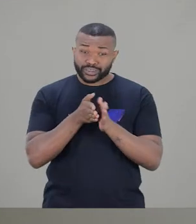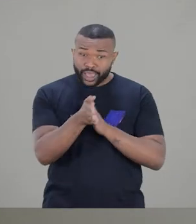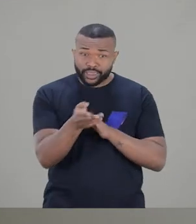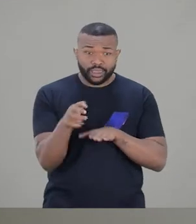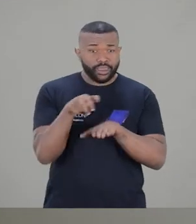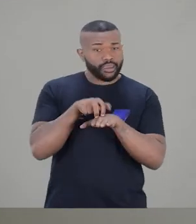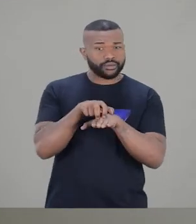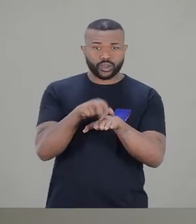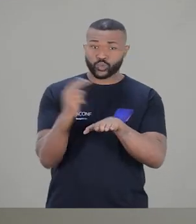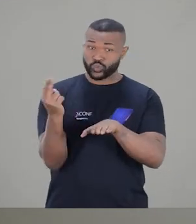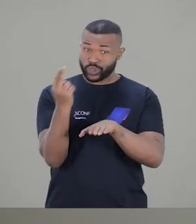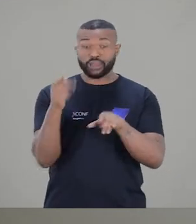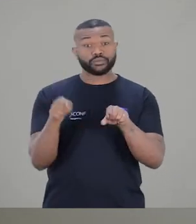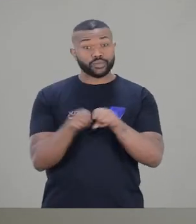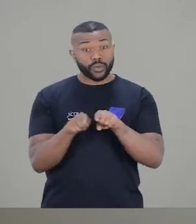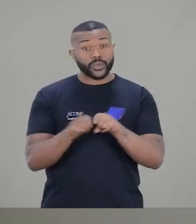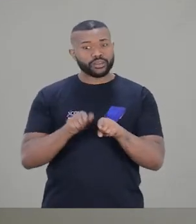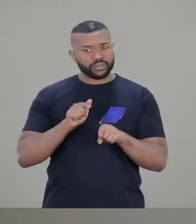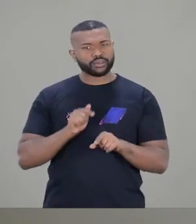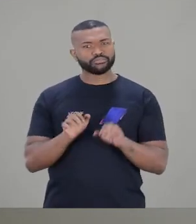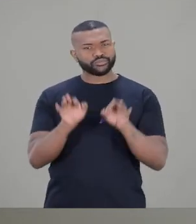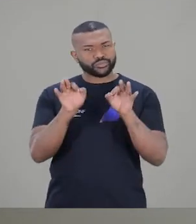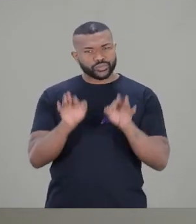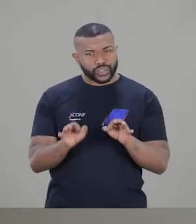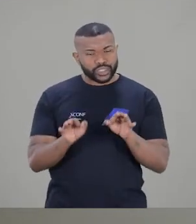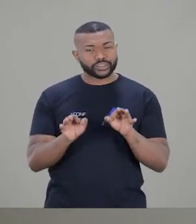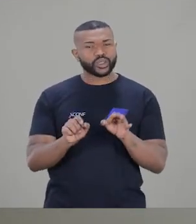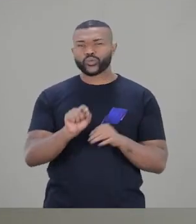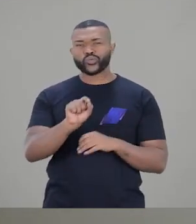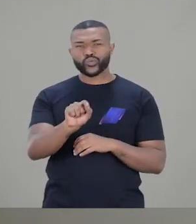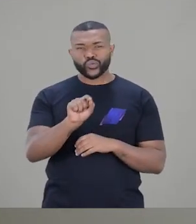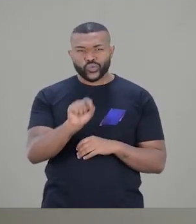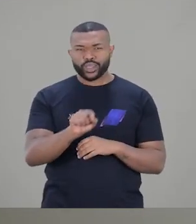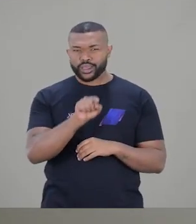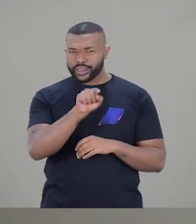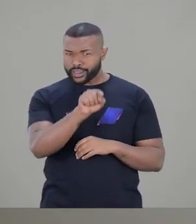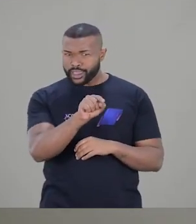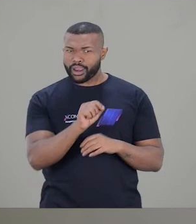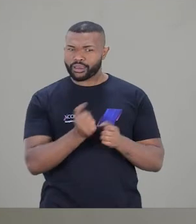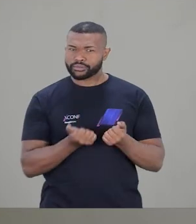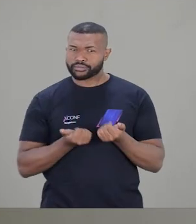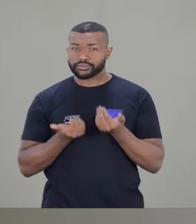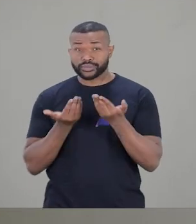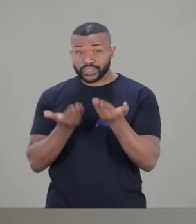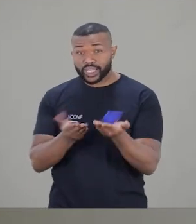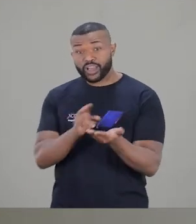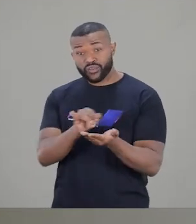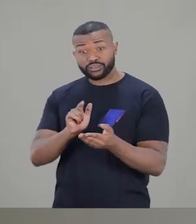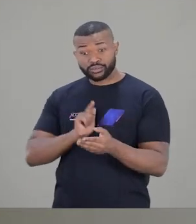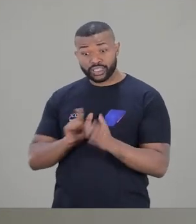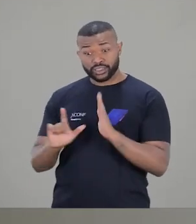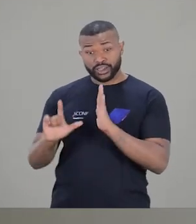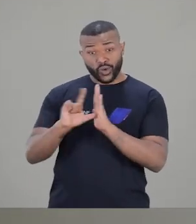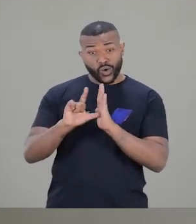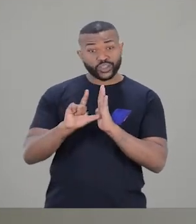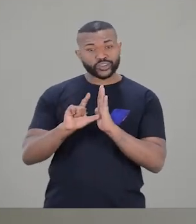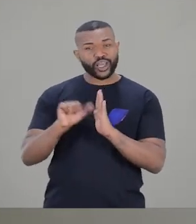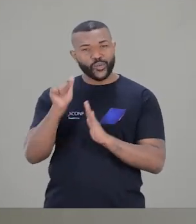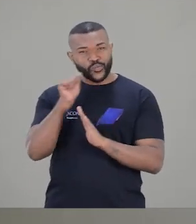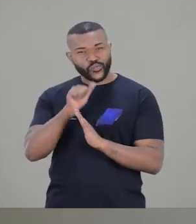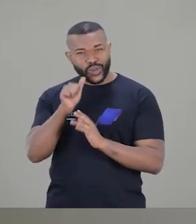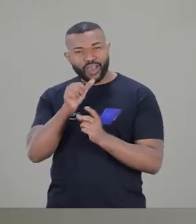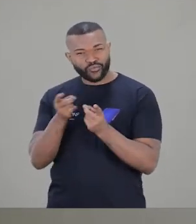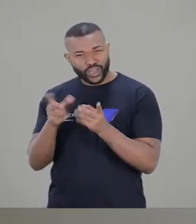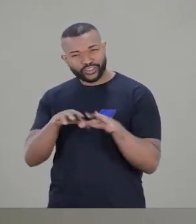ninguém entra. As squads elas também têm uma certeza de quando aquela feature, aquela entrega vai estar na loja, vai estar na mão